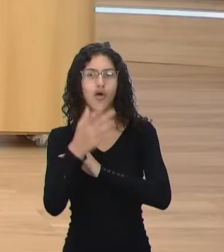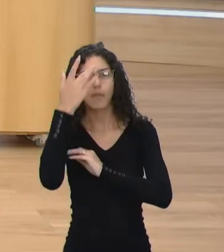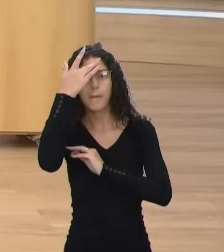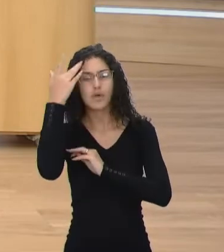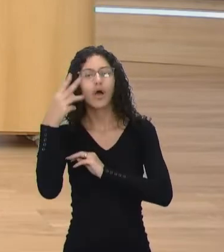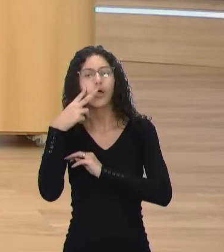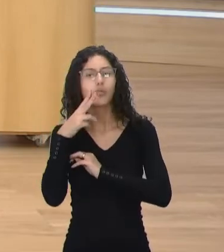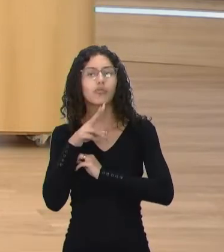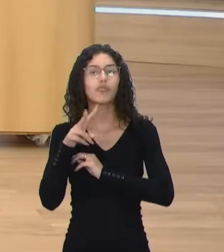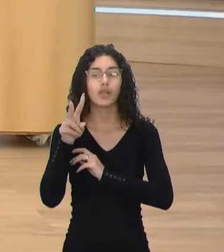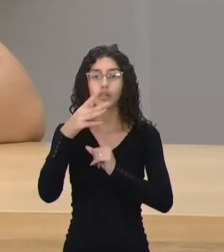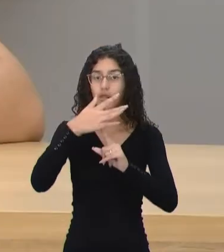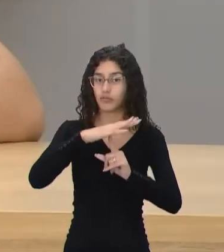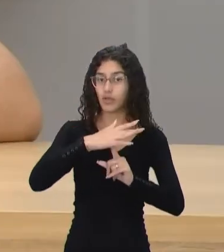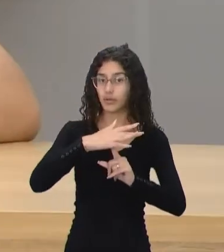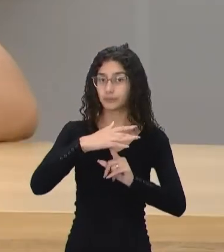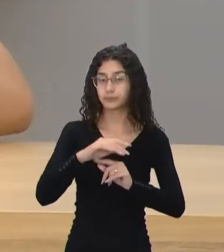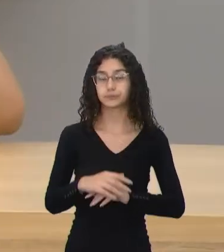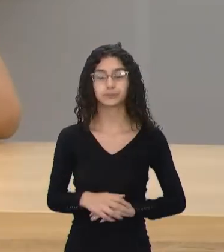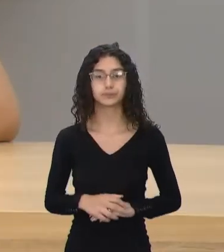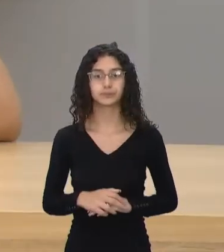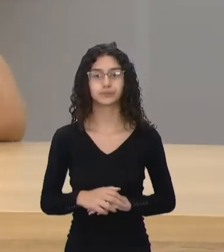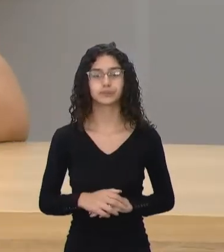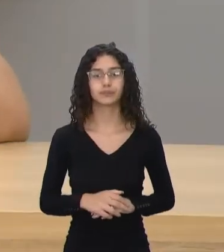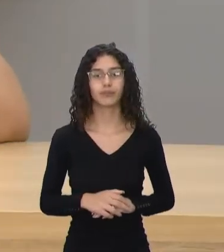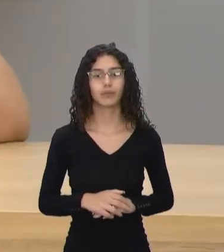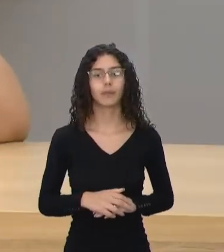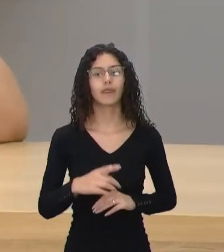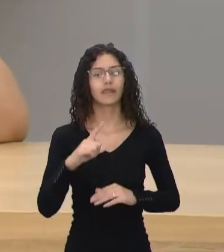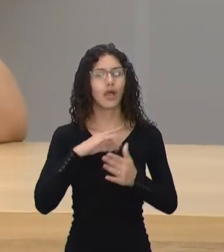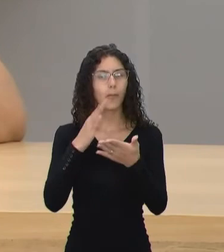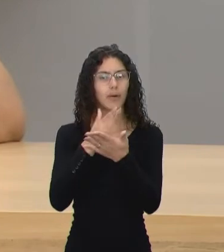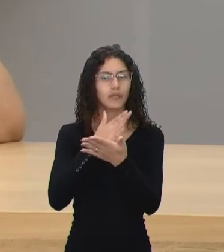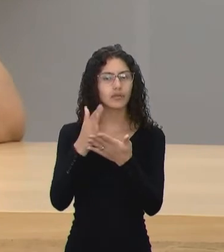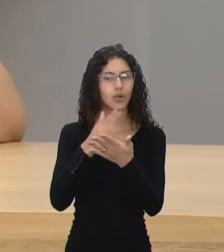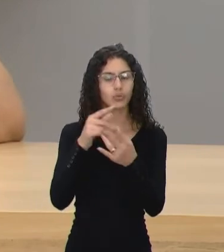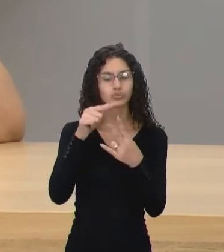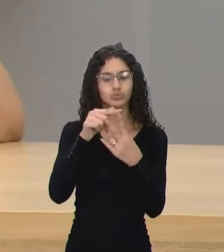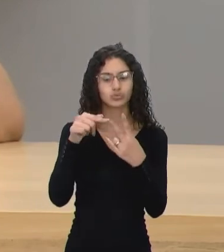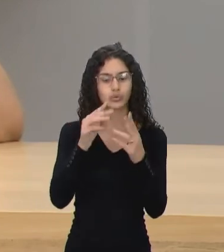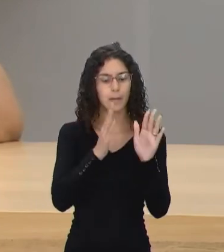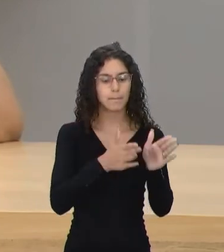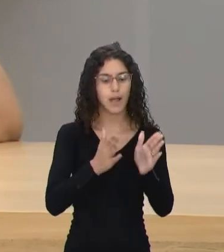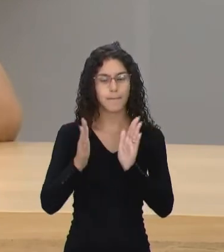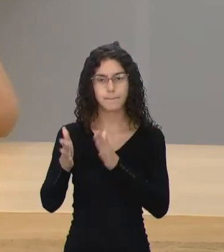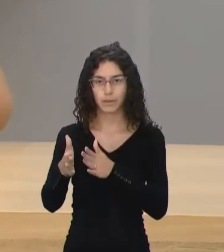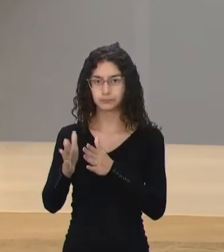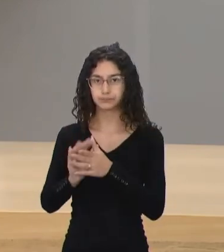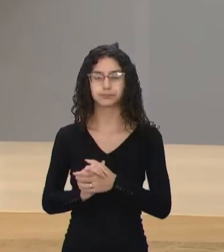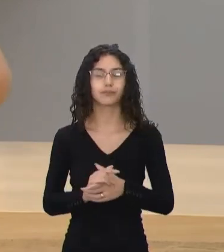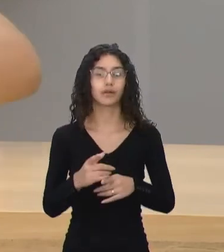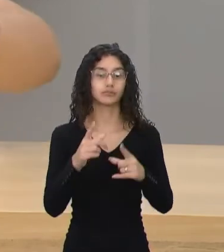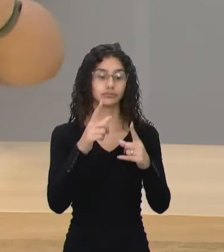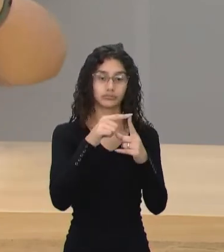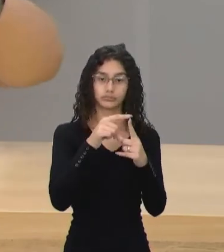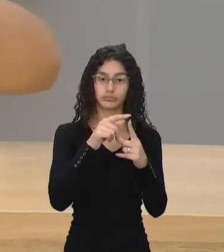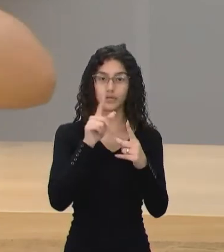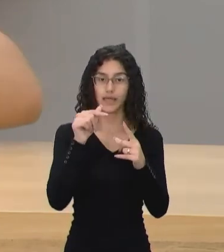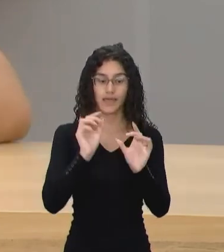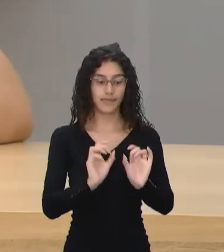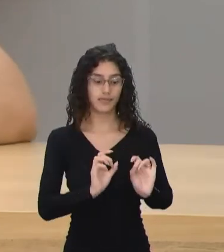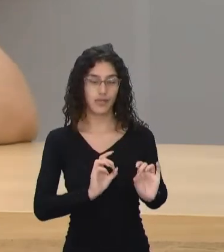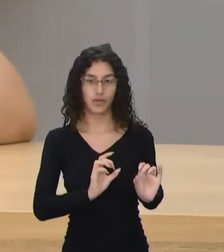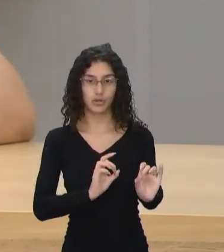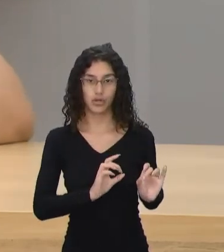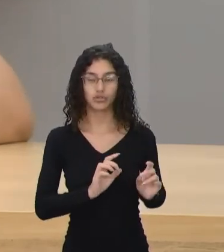estariam vendo na feira. Então, nós temos uma divisão de duas etapas nessa feira. Uma parte é a parte